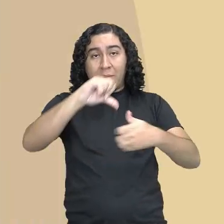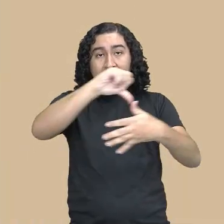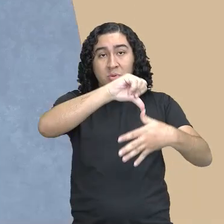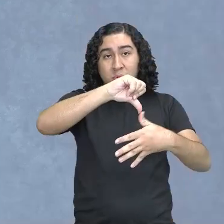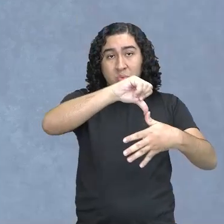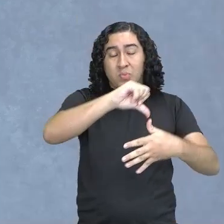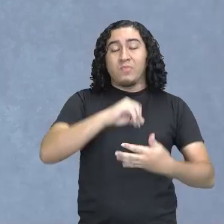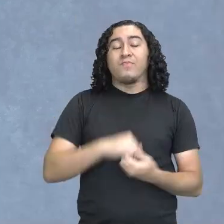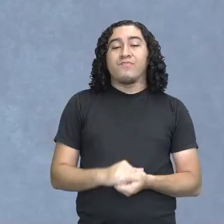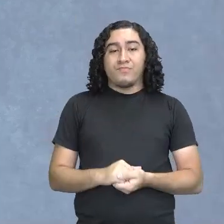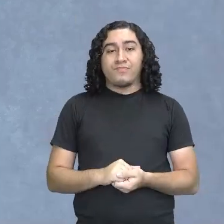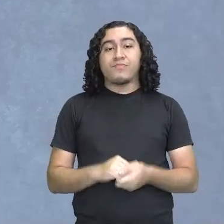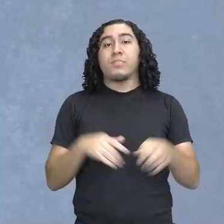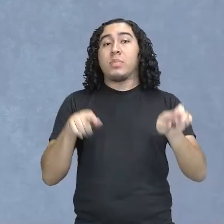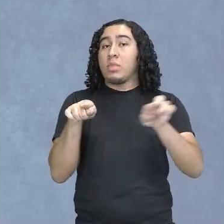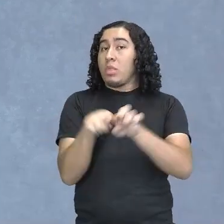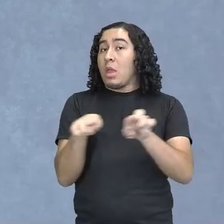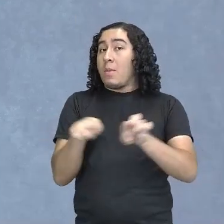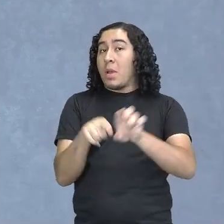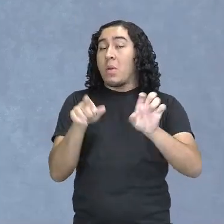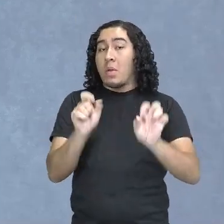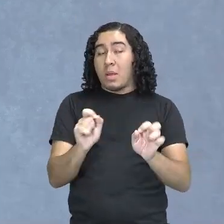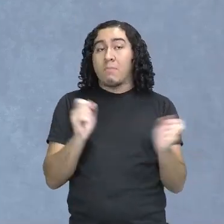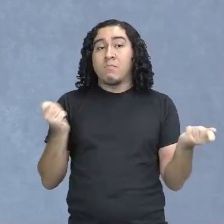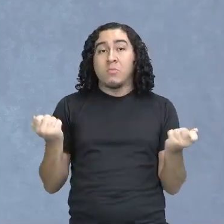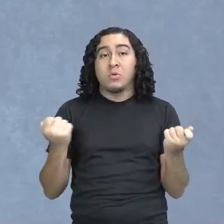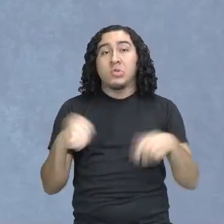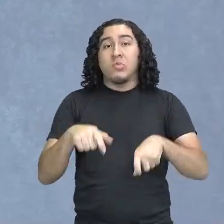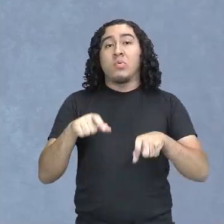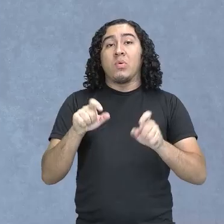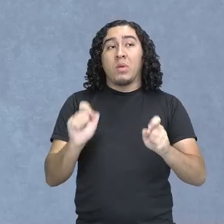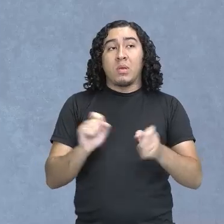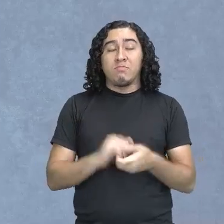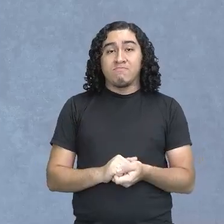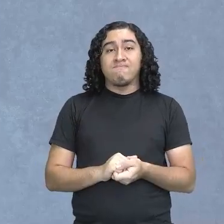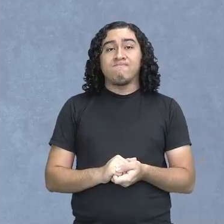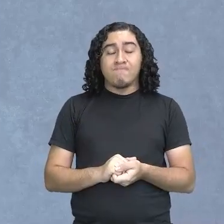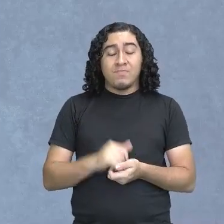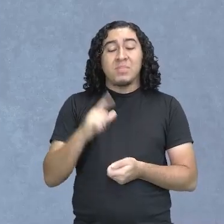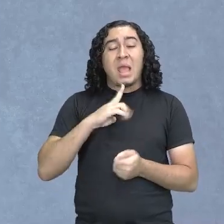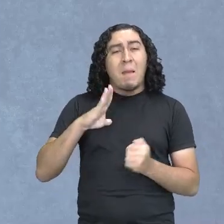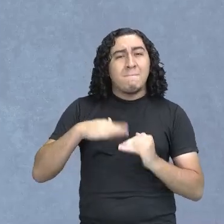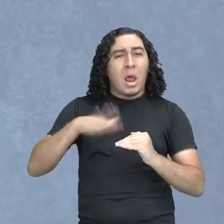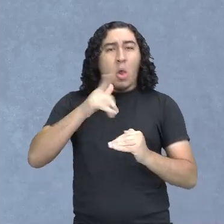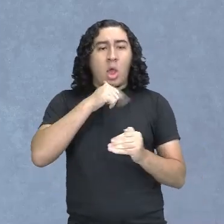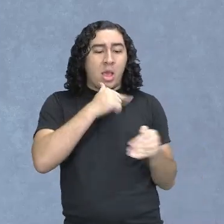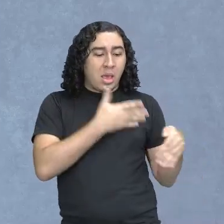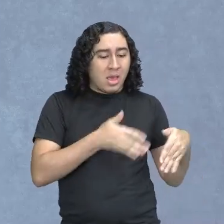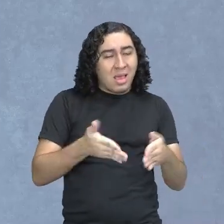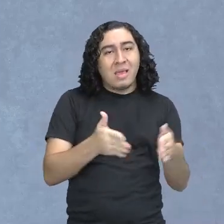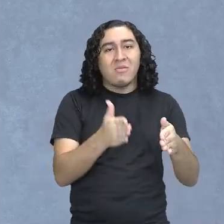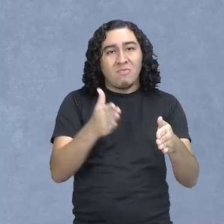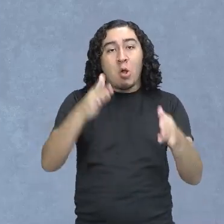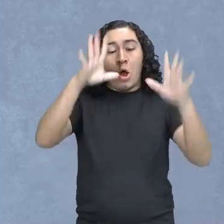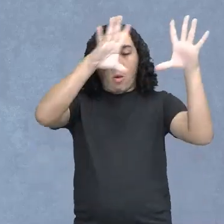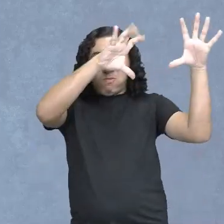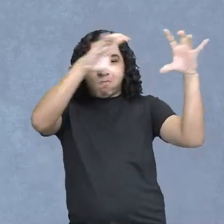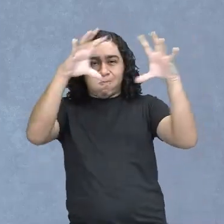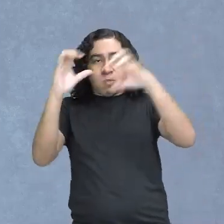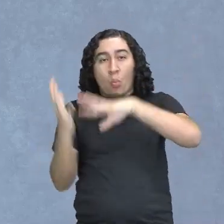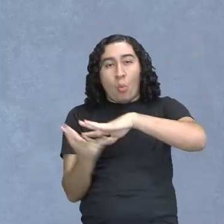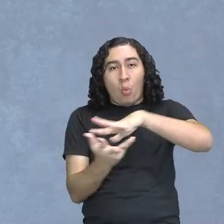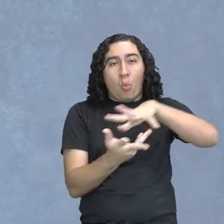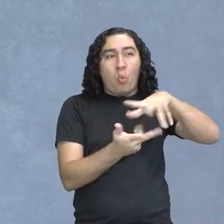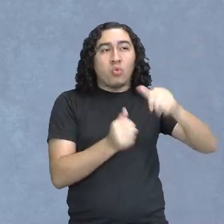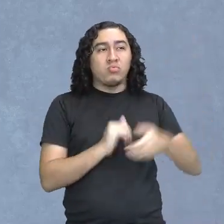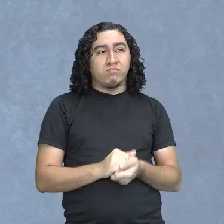Sul. Também é responsável por um dos maiores rios voadores do mundo, auxiliando